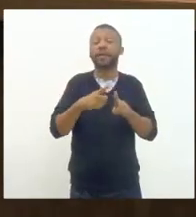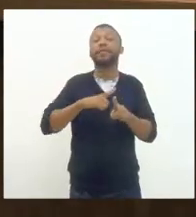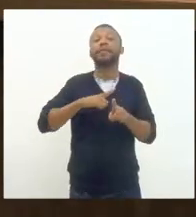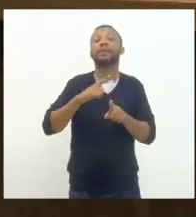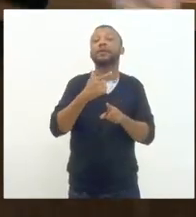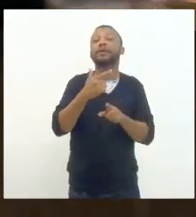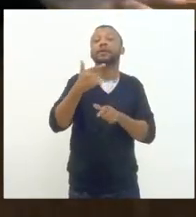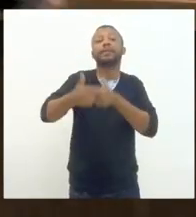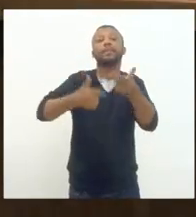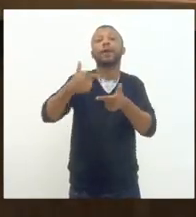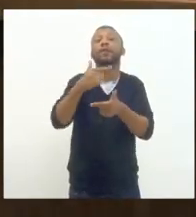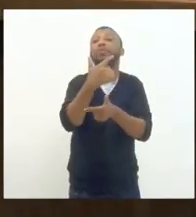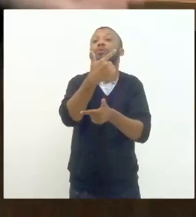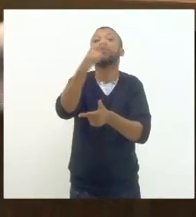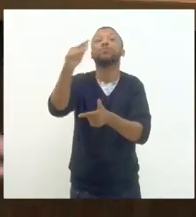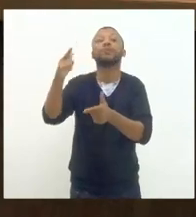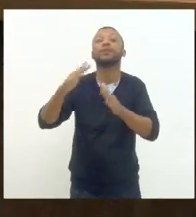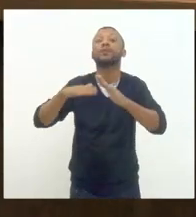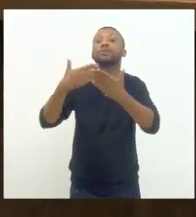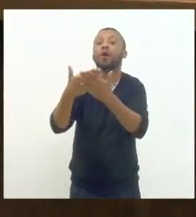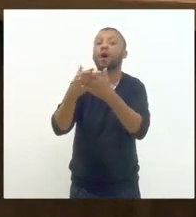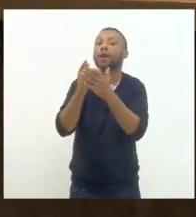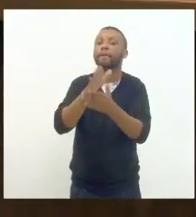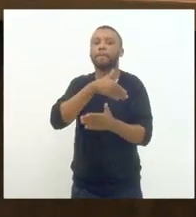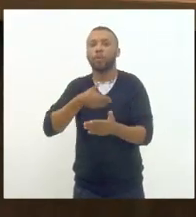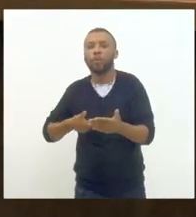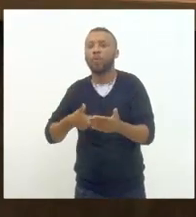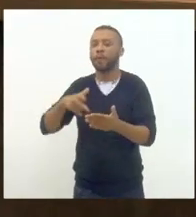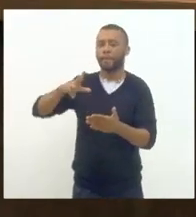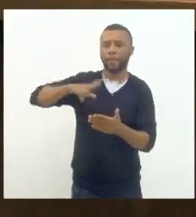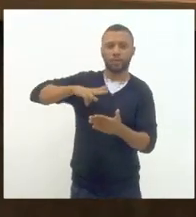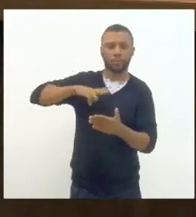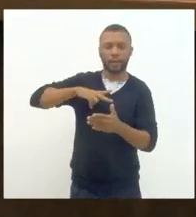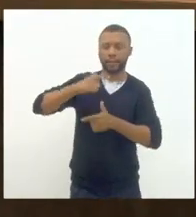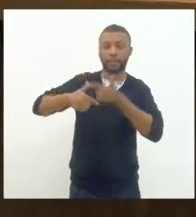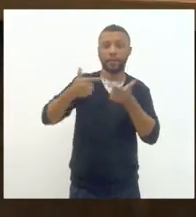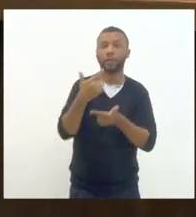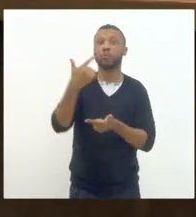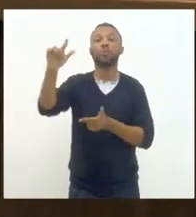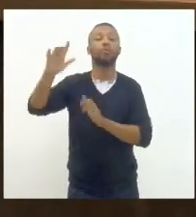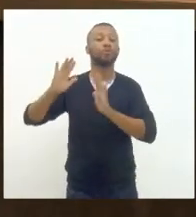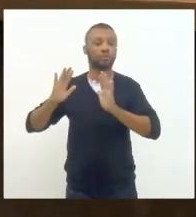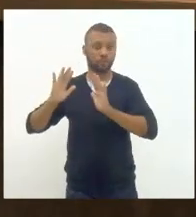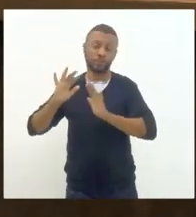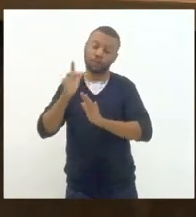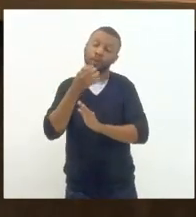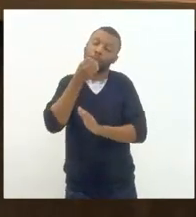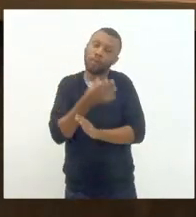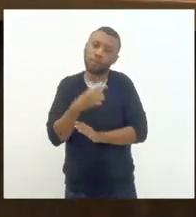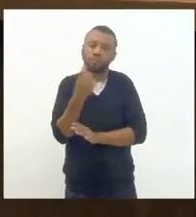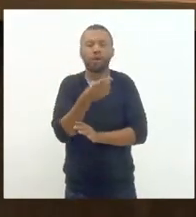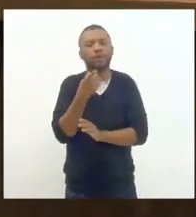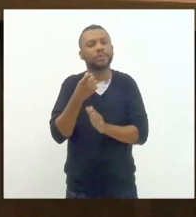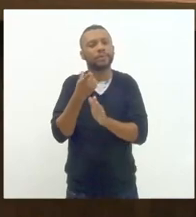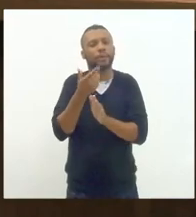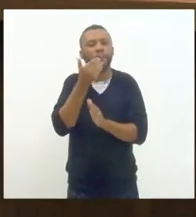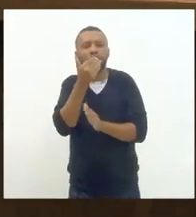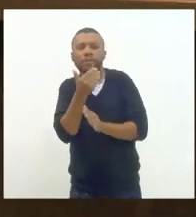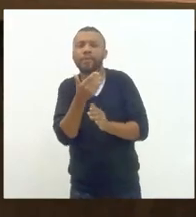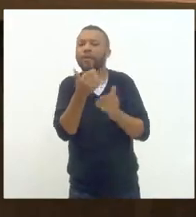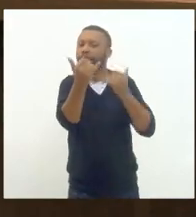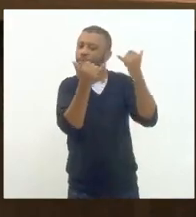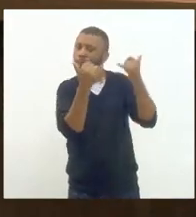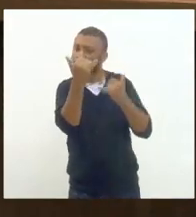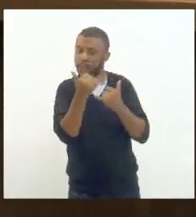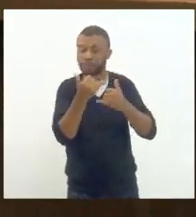em outras redes públicas, em escolas particulares, enfim, esse é o ponto que eu queria chamar a atenção, além, naturalmente, de buscar informação sobre a remessa da mensagem